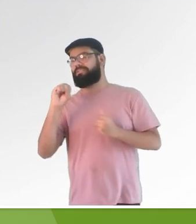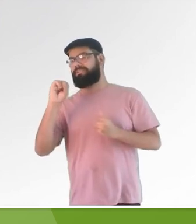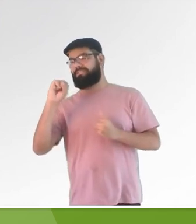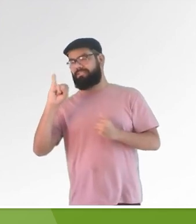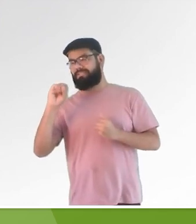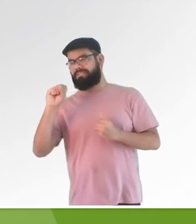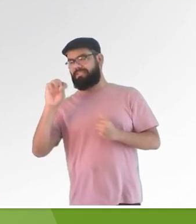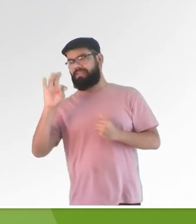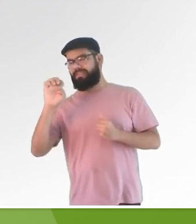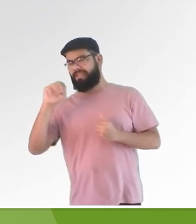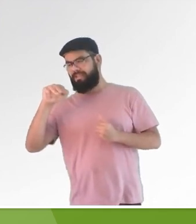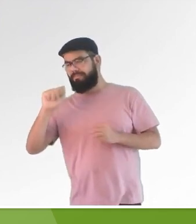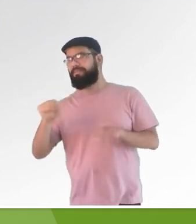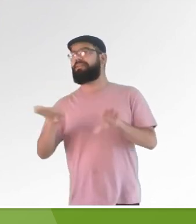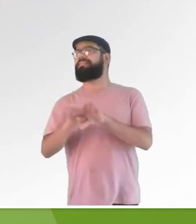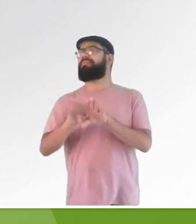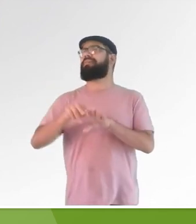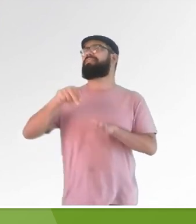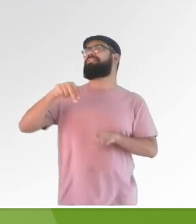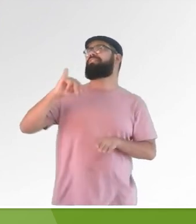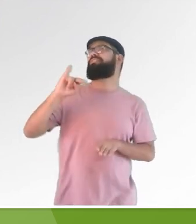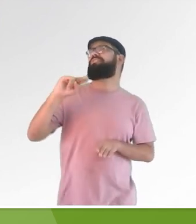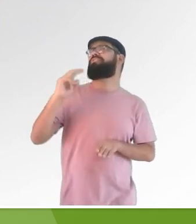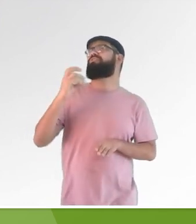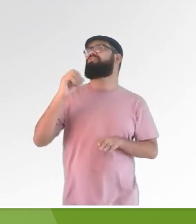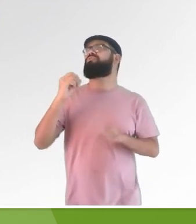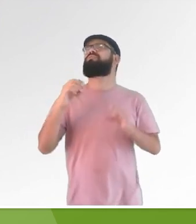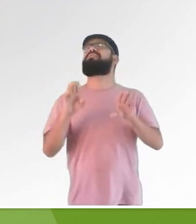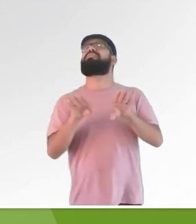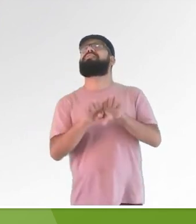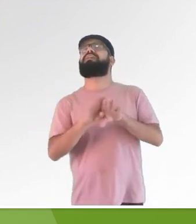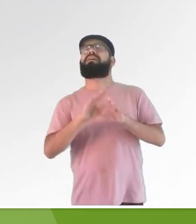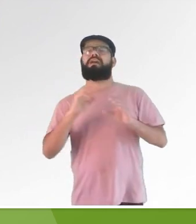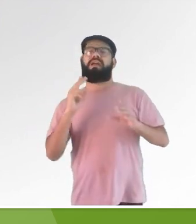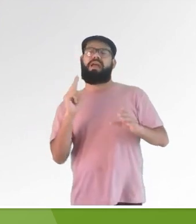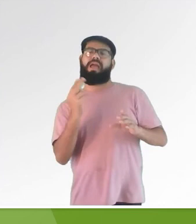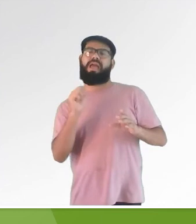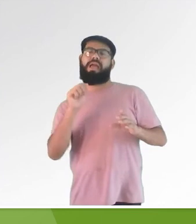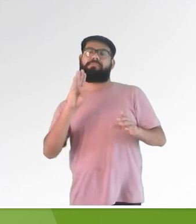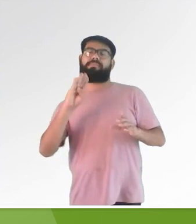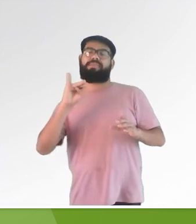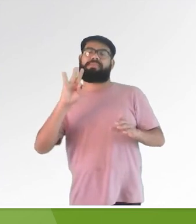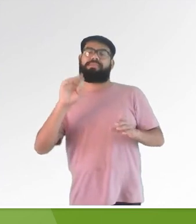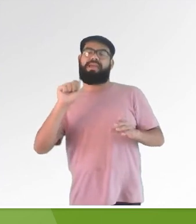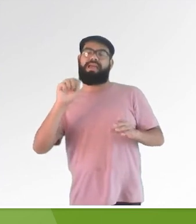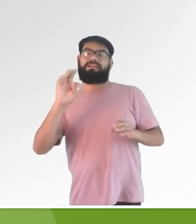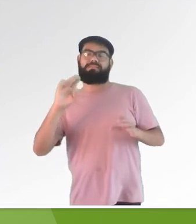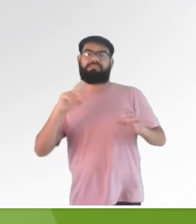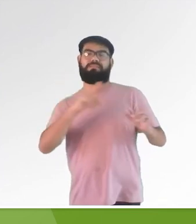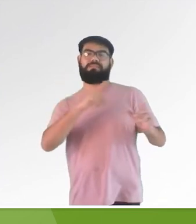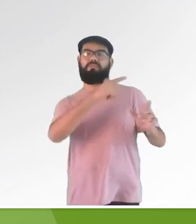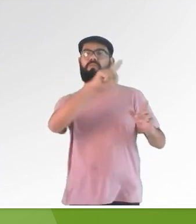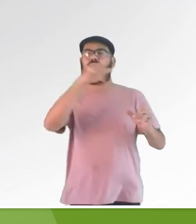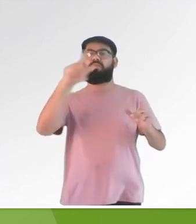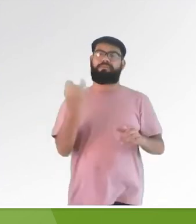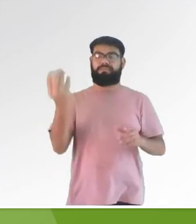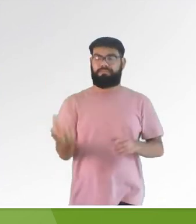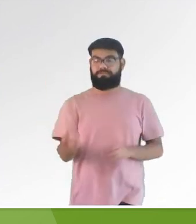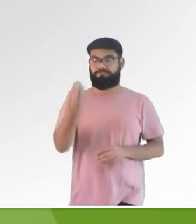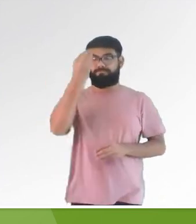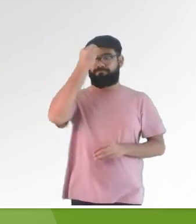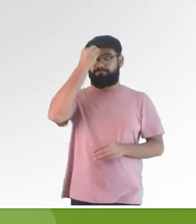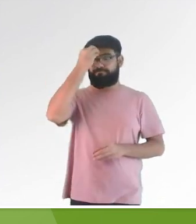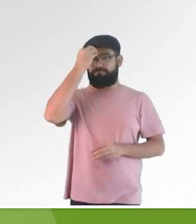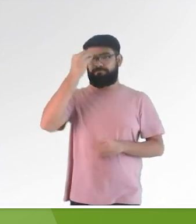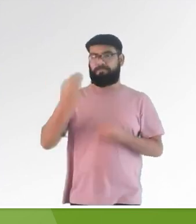nicho ecológico, o habitat, não é, entre outros fatores que são importantes para a gente compreender como que se dá essa